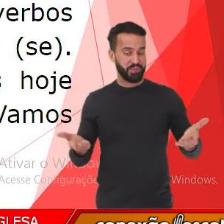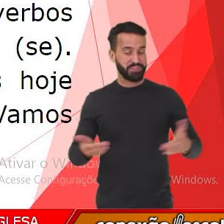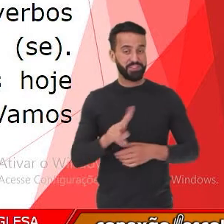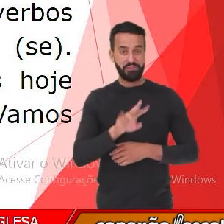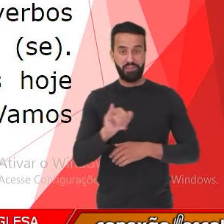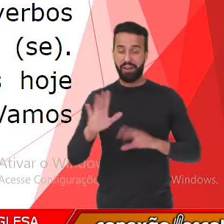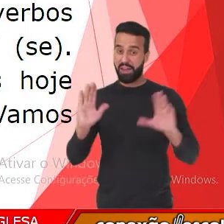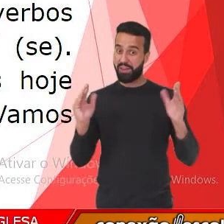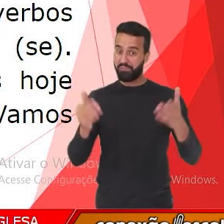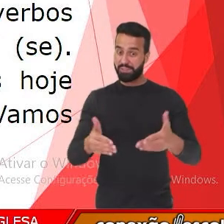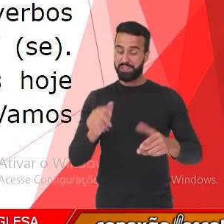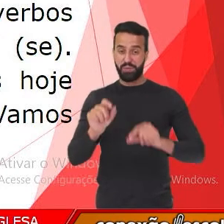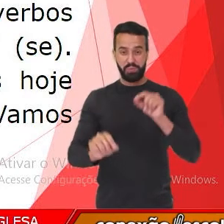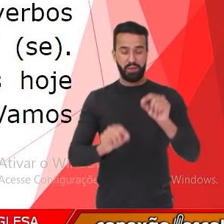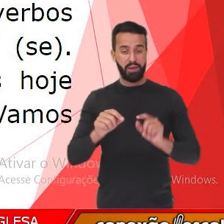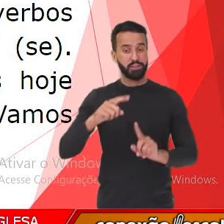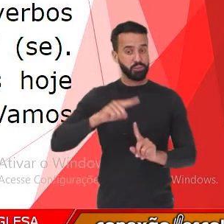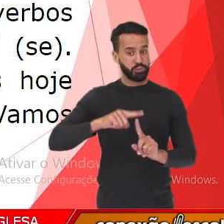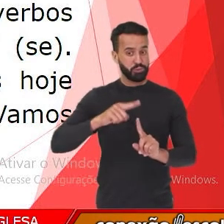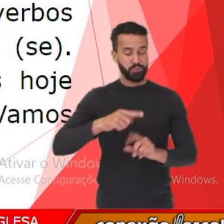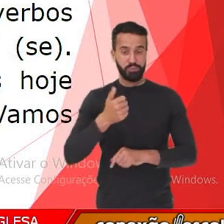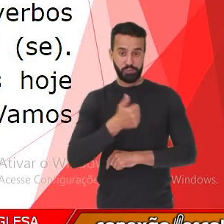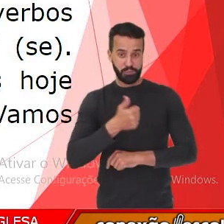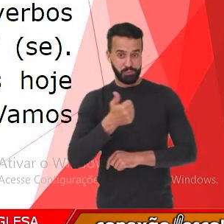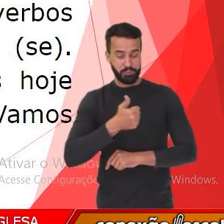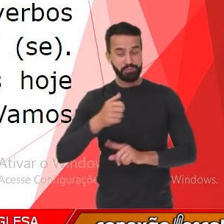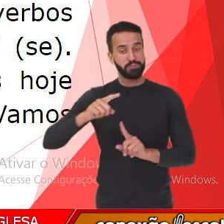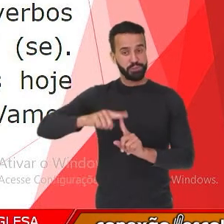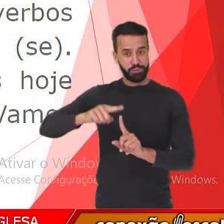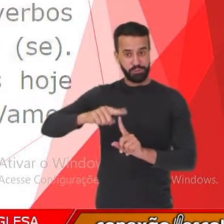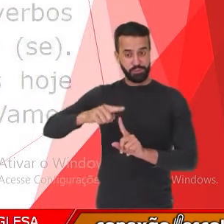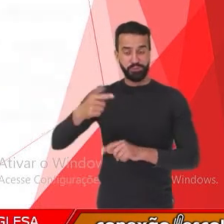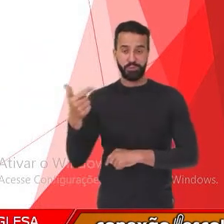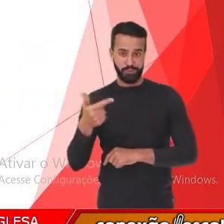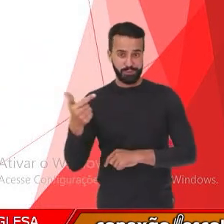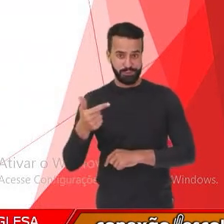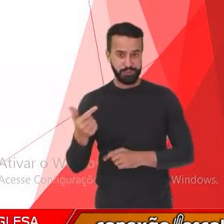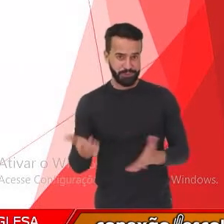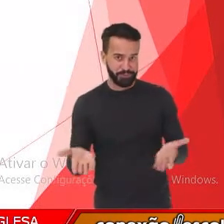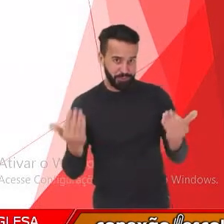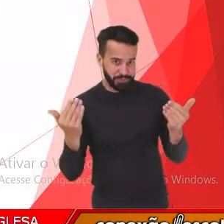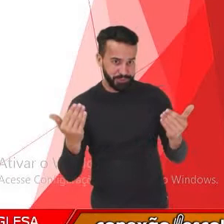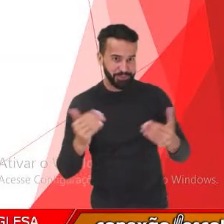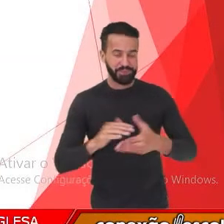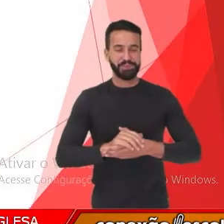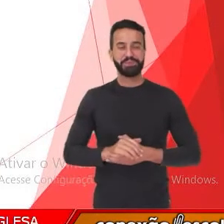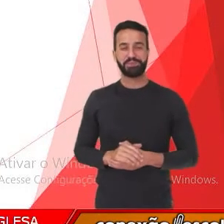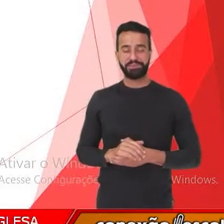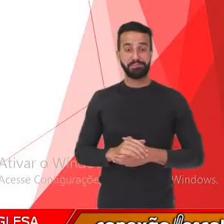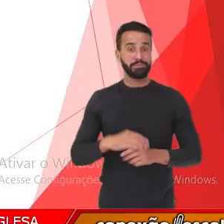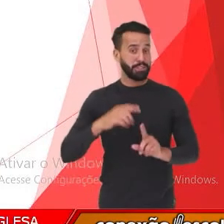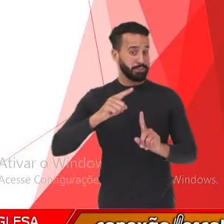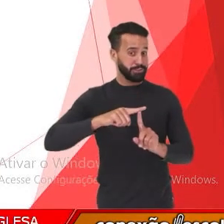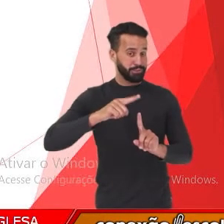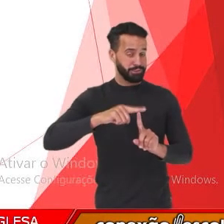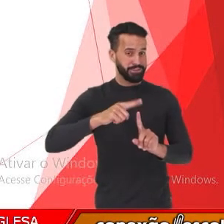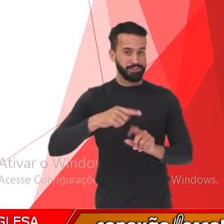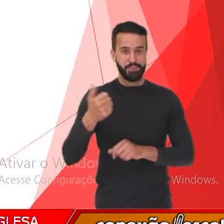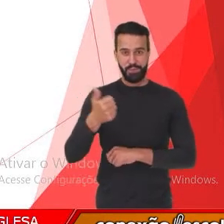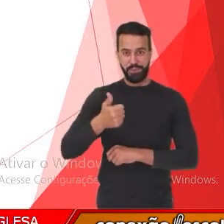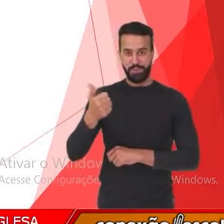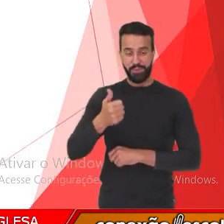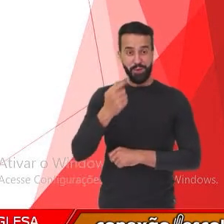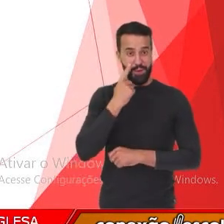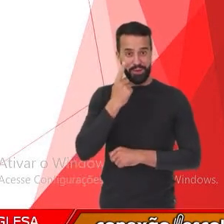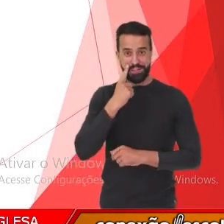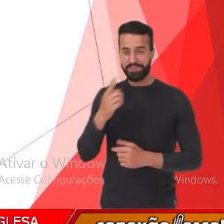ênfase apenas aos tipos 1 e 2. Vamos lá? No tipo 1, aqui em